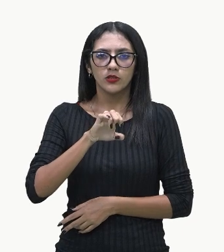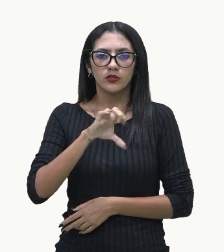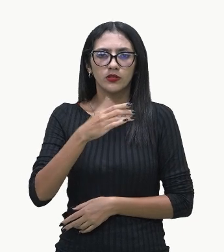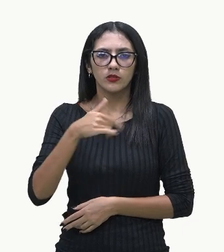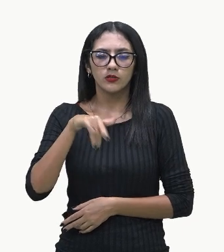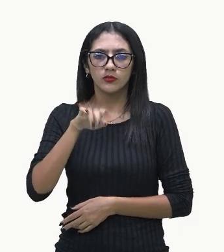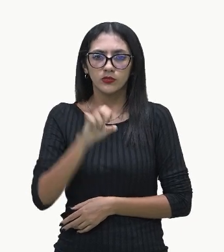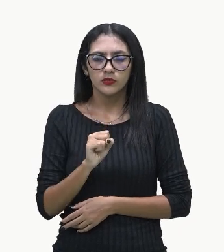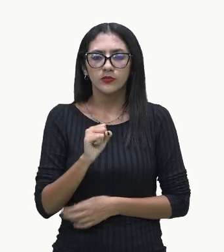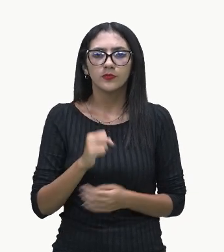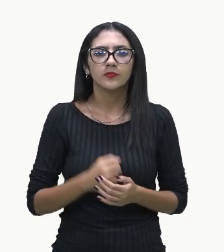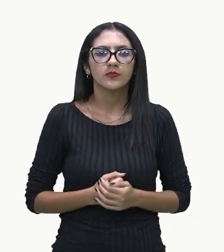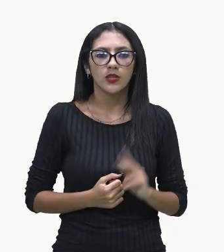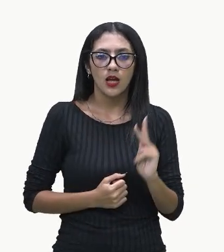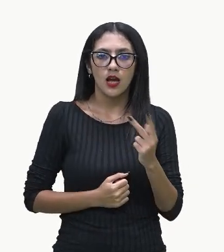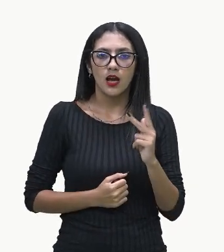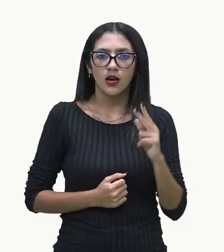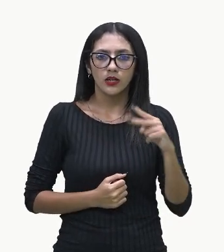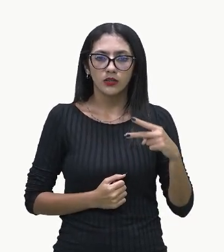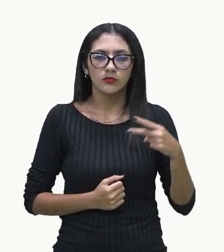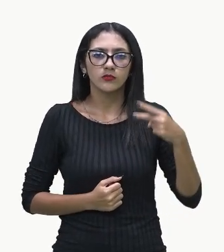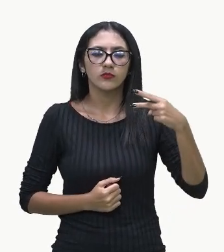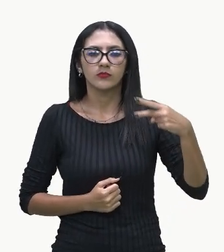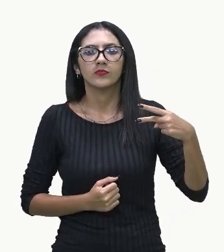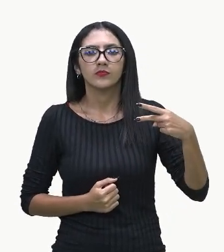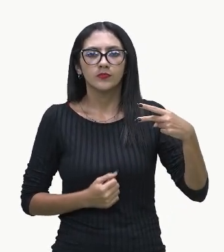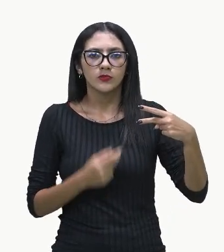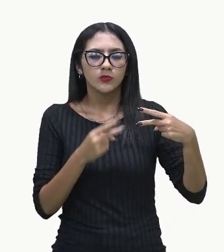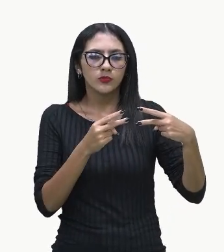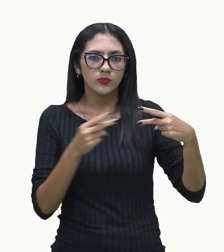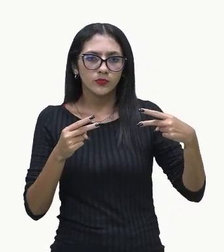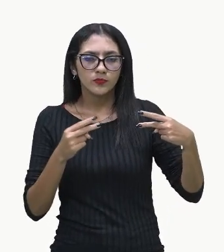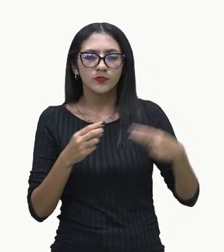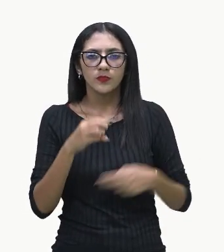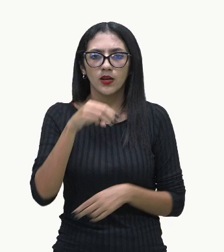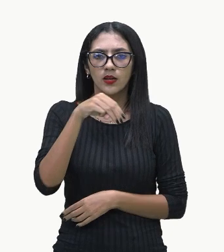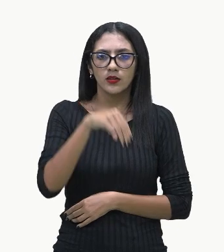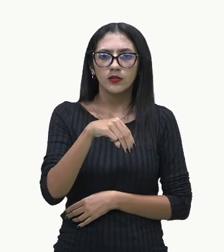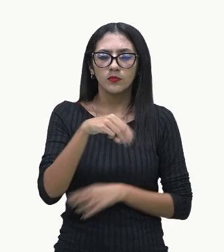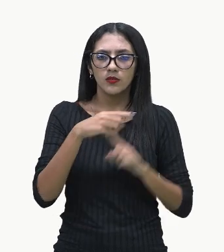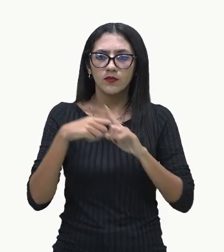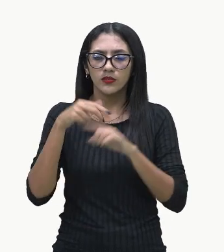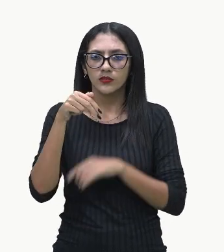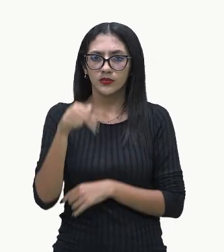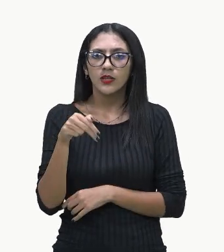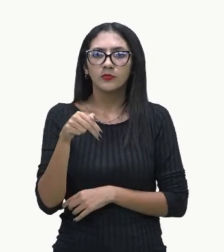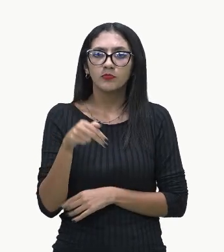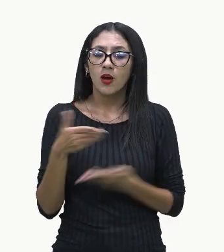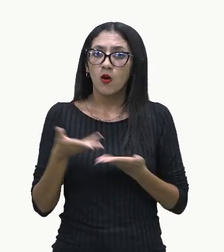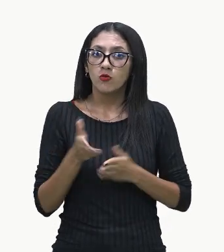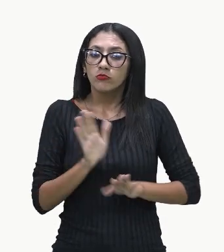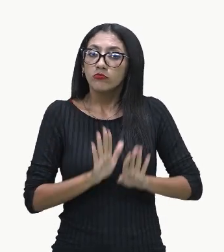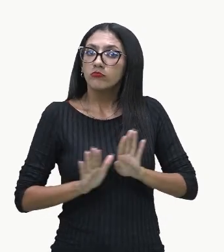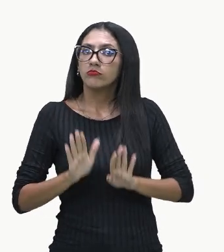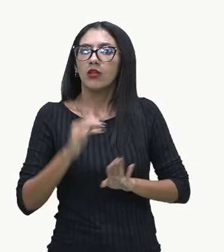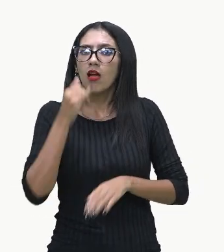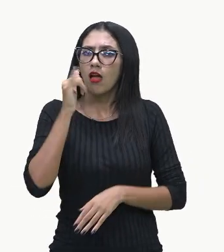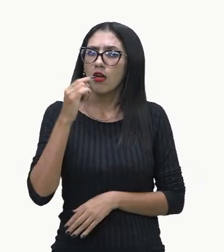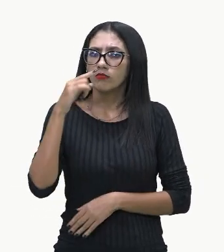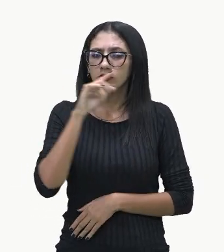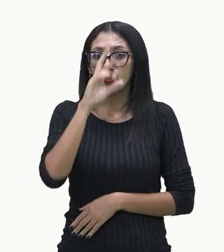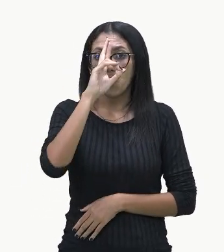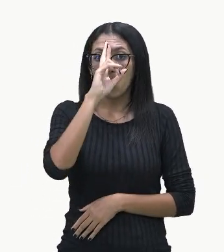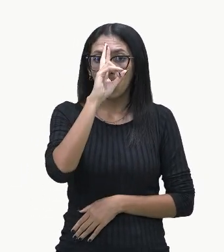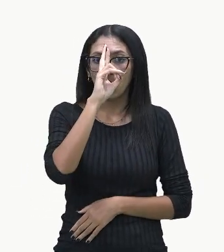ao quadrado é o produto ali das duas projeções. Cuidado, não vá confundir aqui com esta